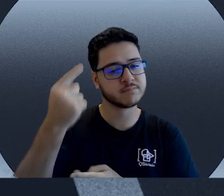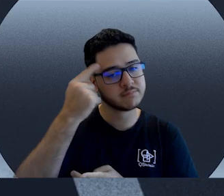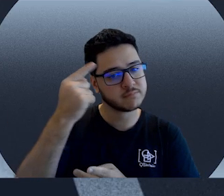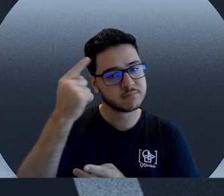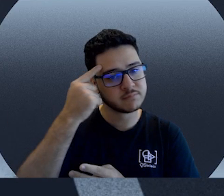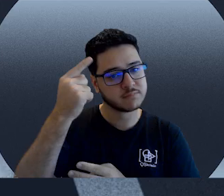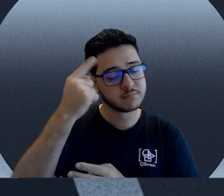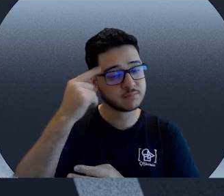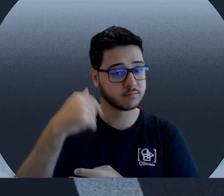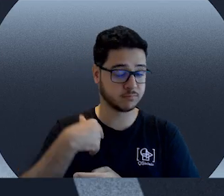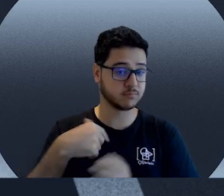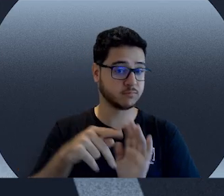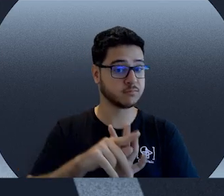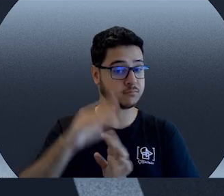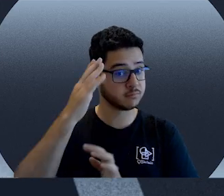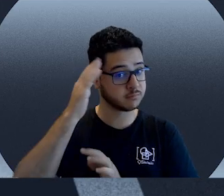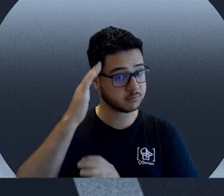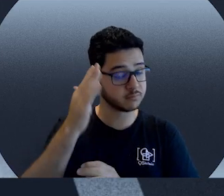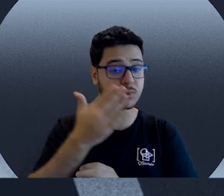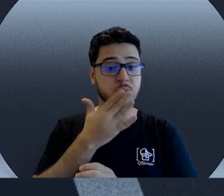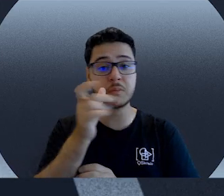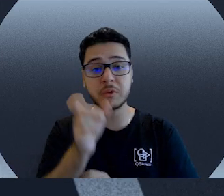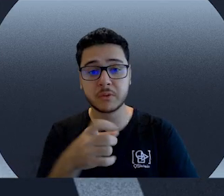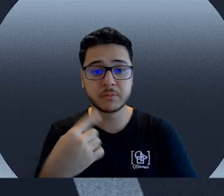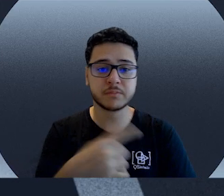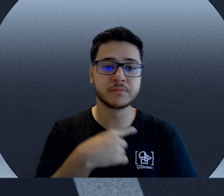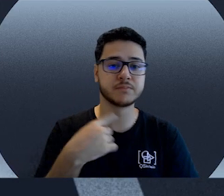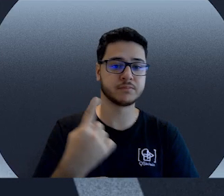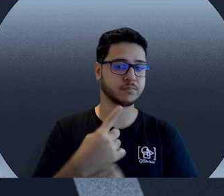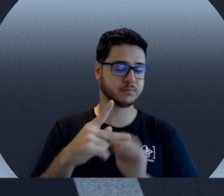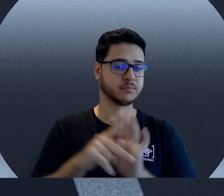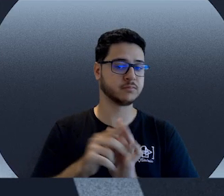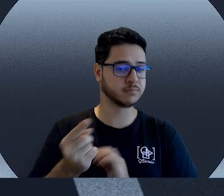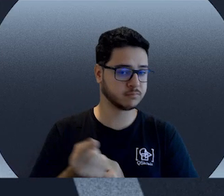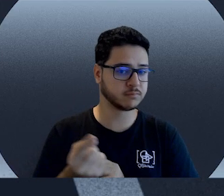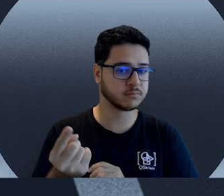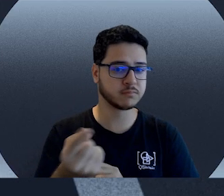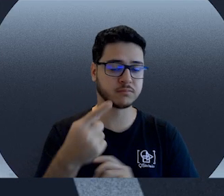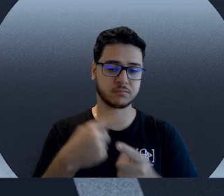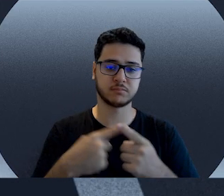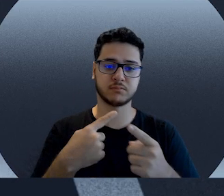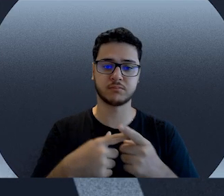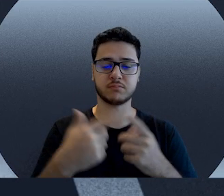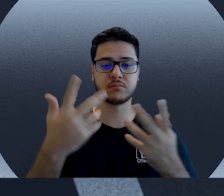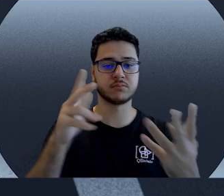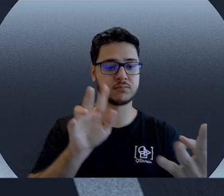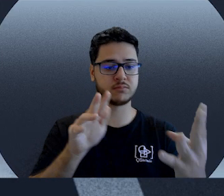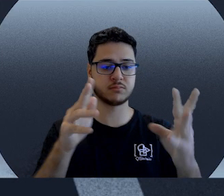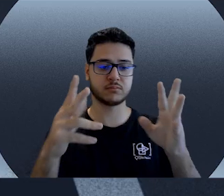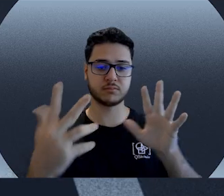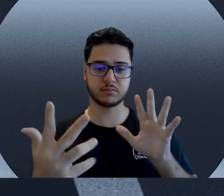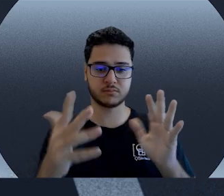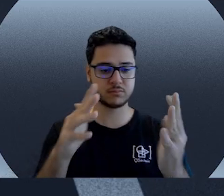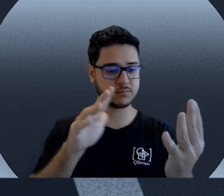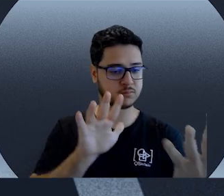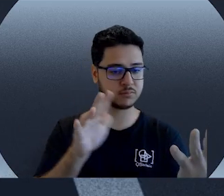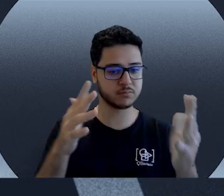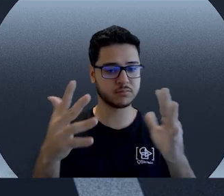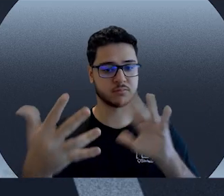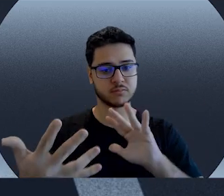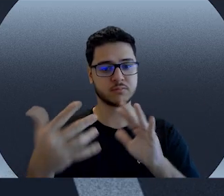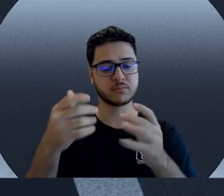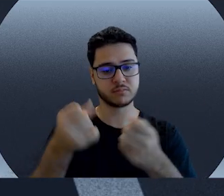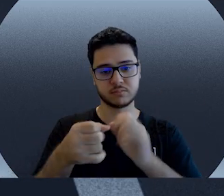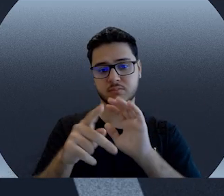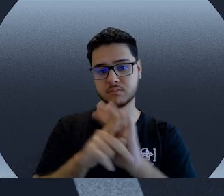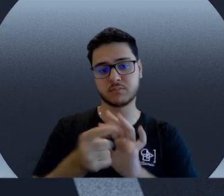e entender também quem somos nós nesse infinito, né? Porque o espelho, quando a gente faz esse jogo, né, que também já pode ser